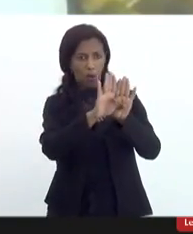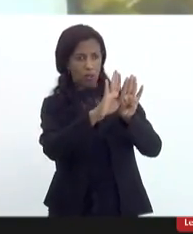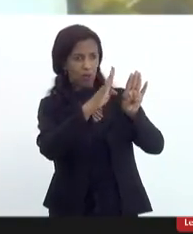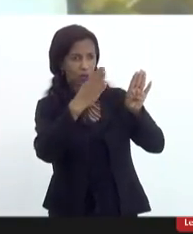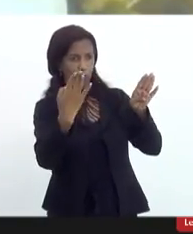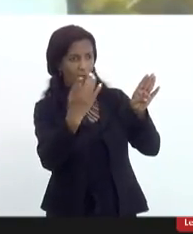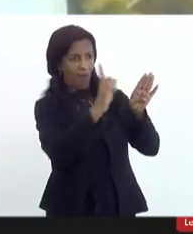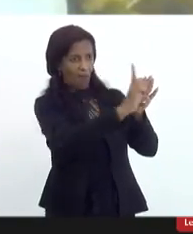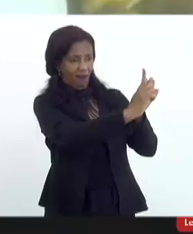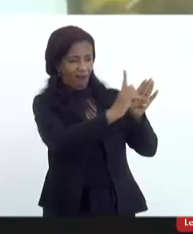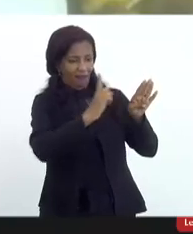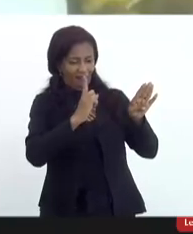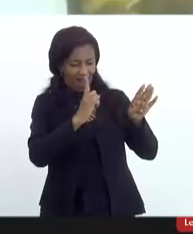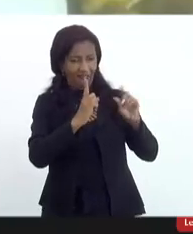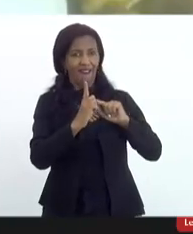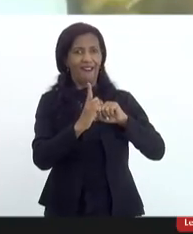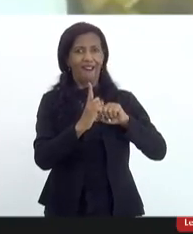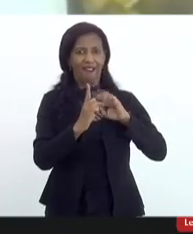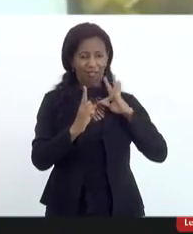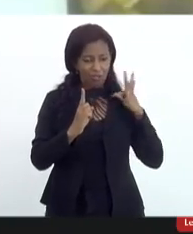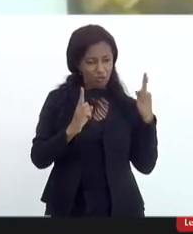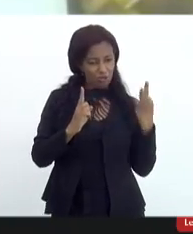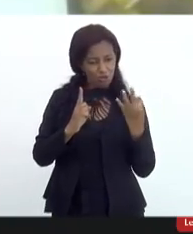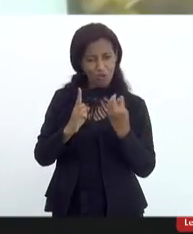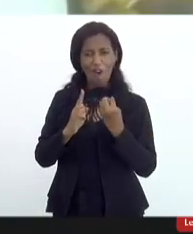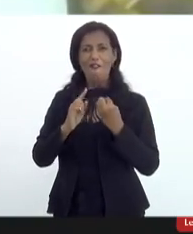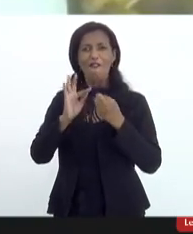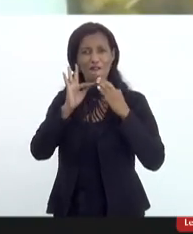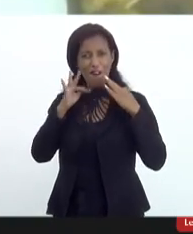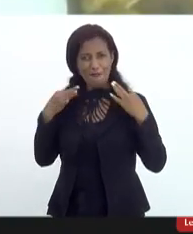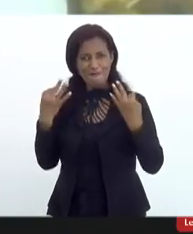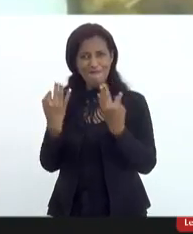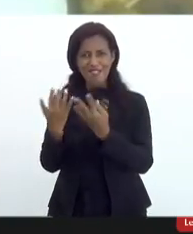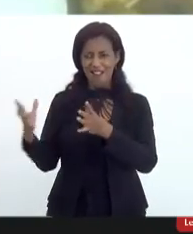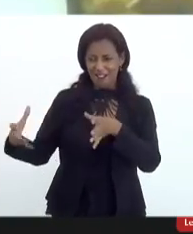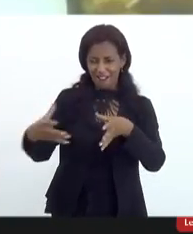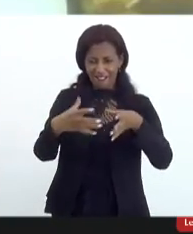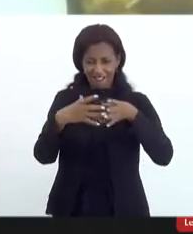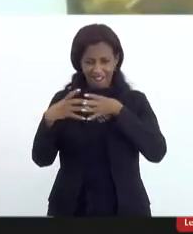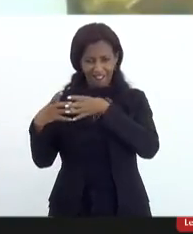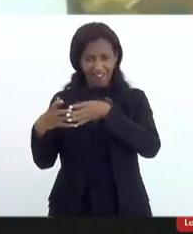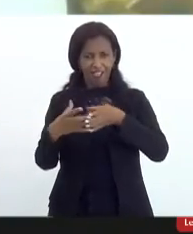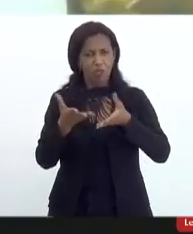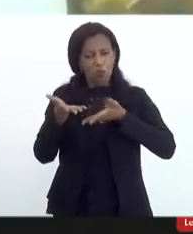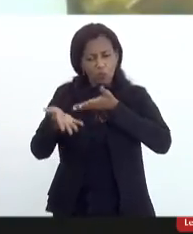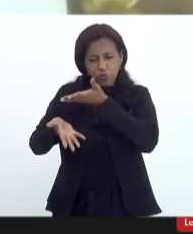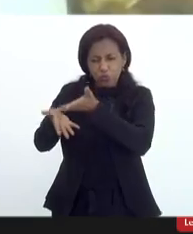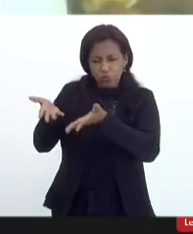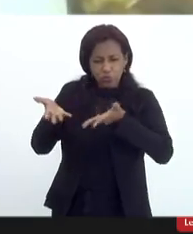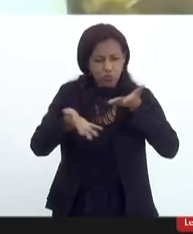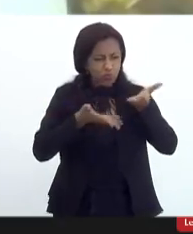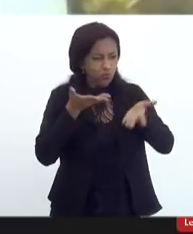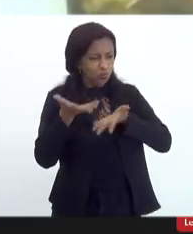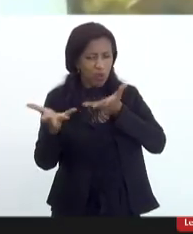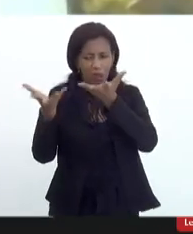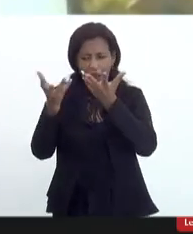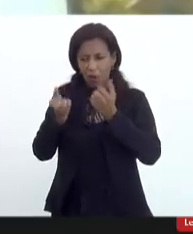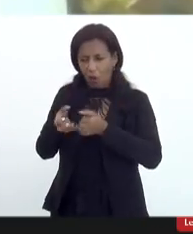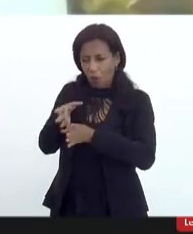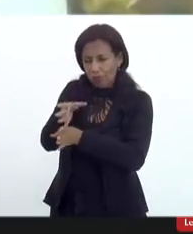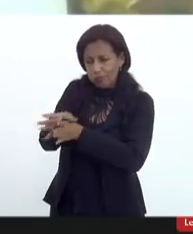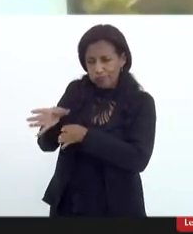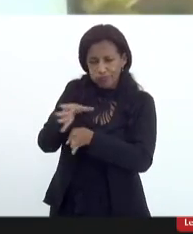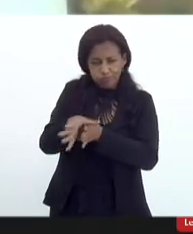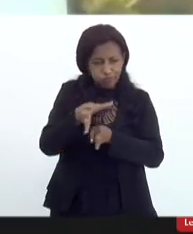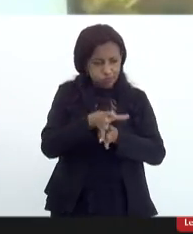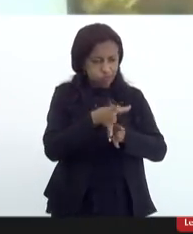terreiro, todos serão família. E todos serão cuidado, acolhido e